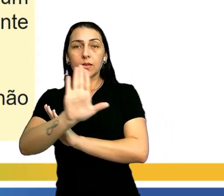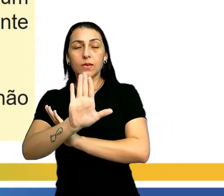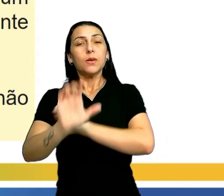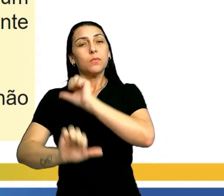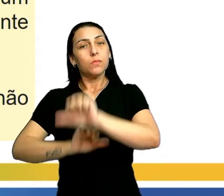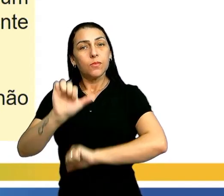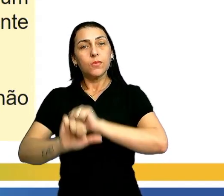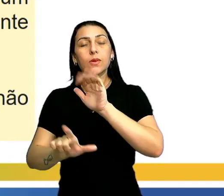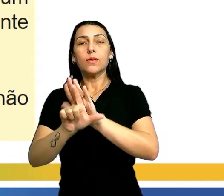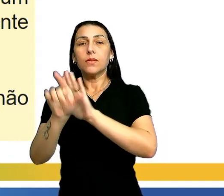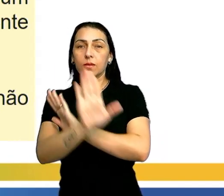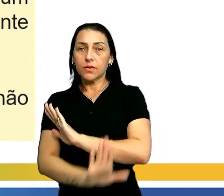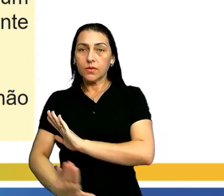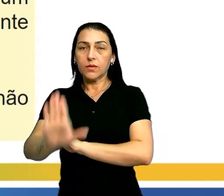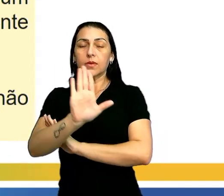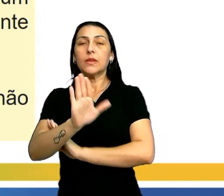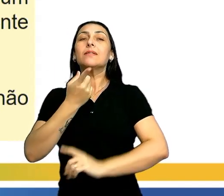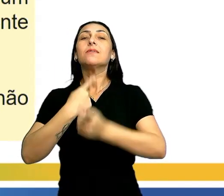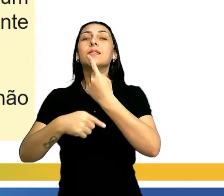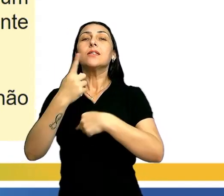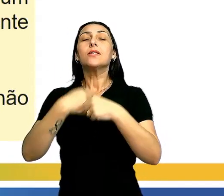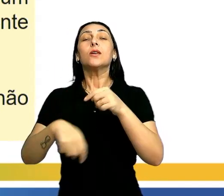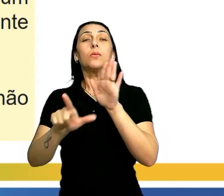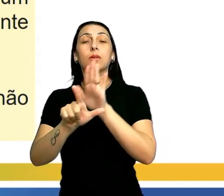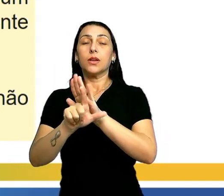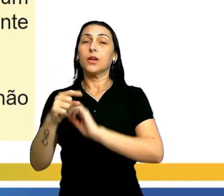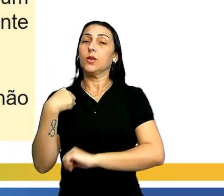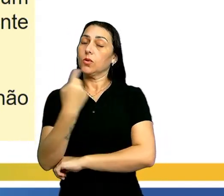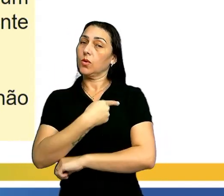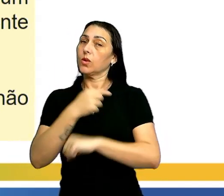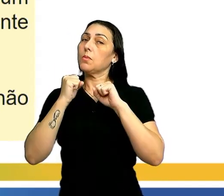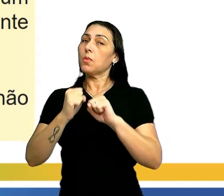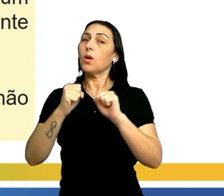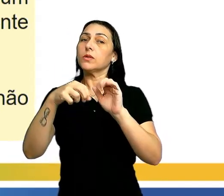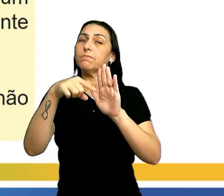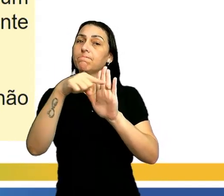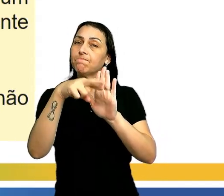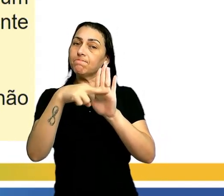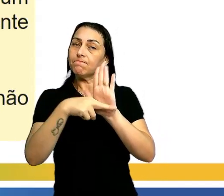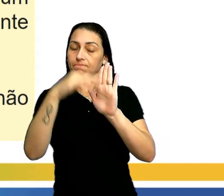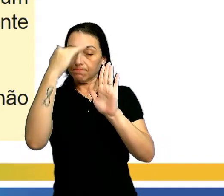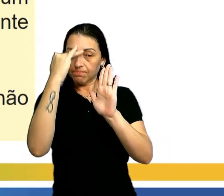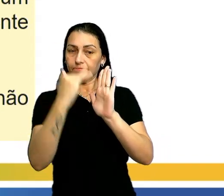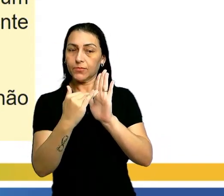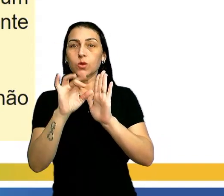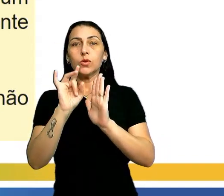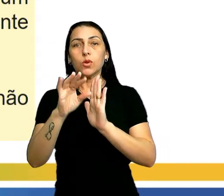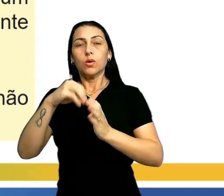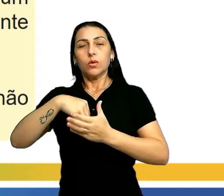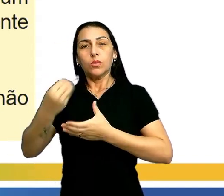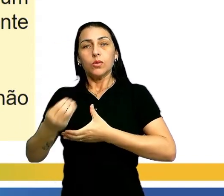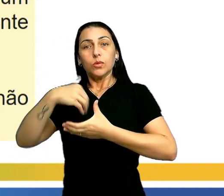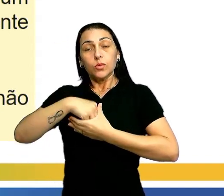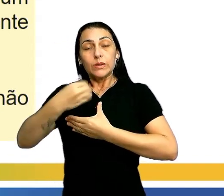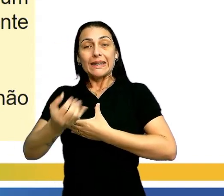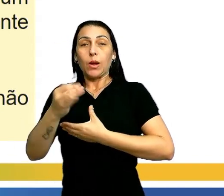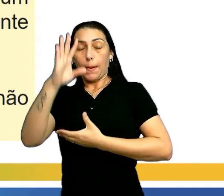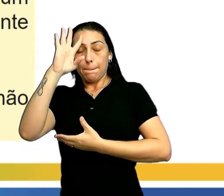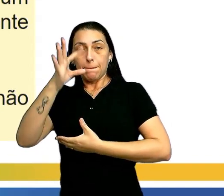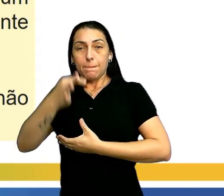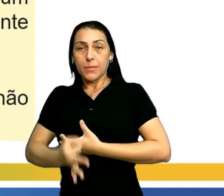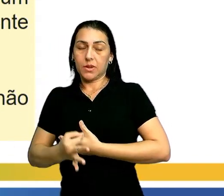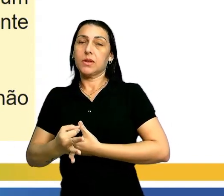tornar uma lei universal, desejada como uma lei que todos possam seguir. Então, eu só devo tomar uma atitude a partir de uma